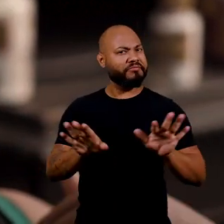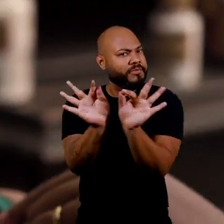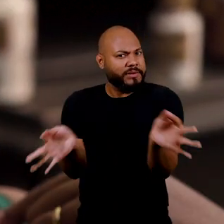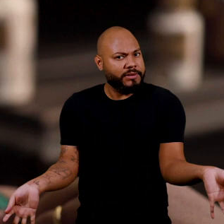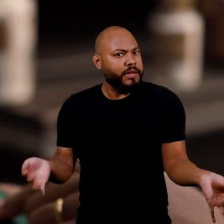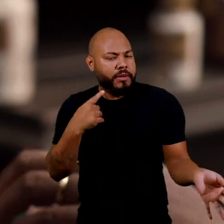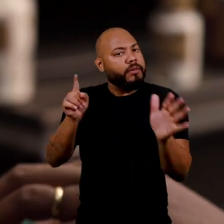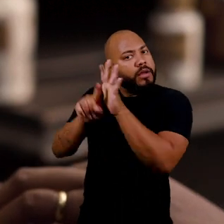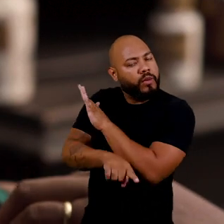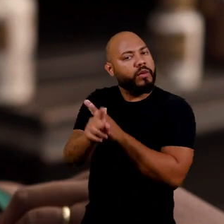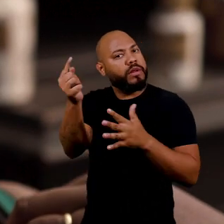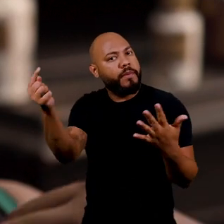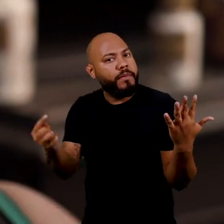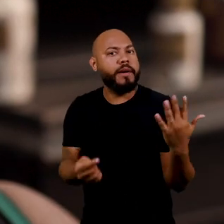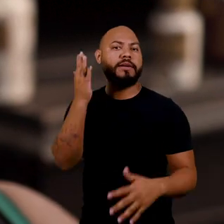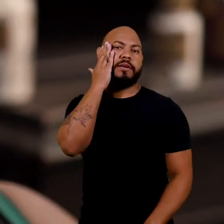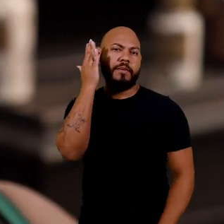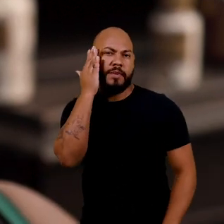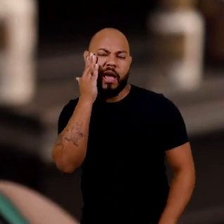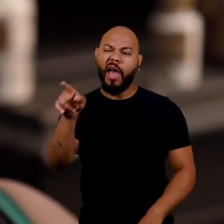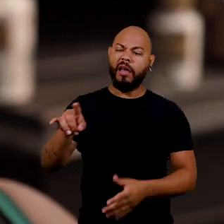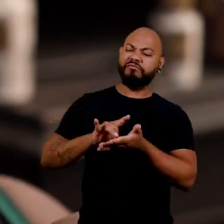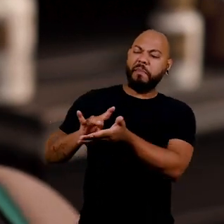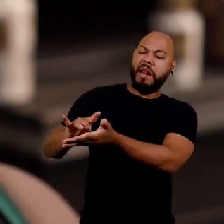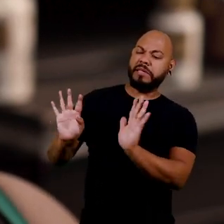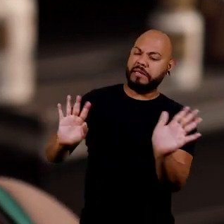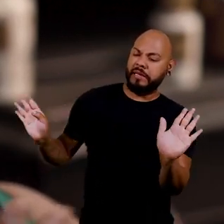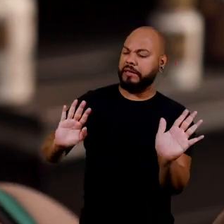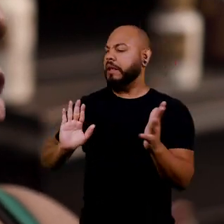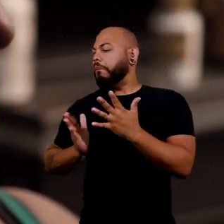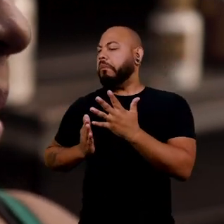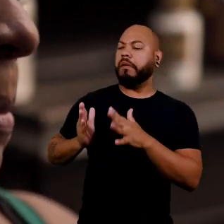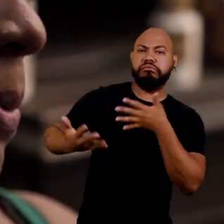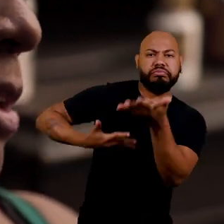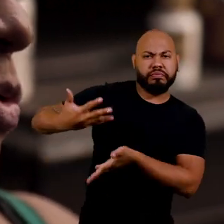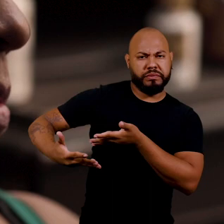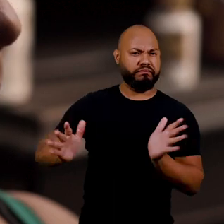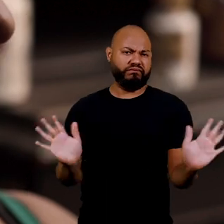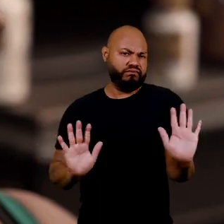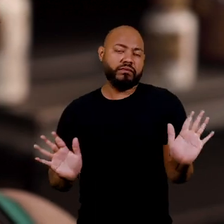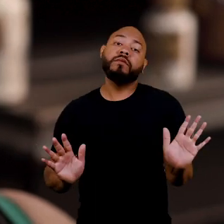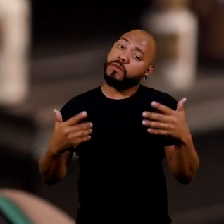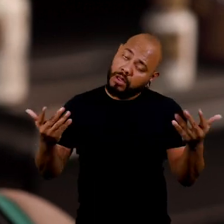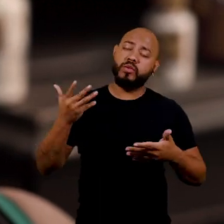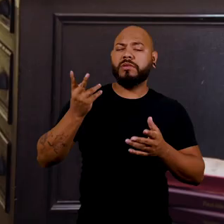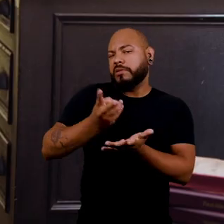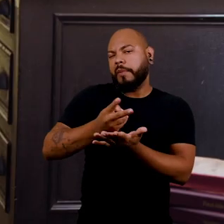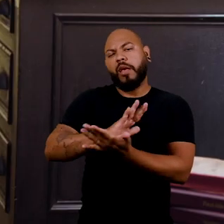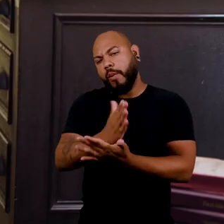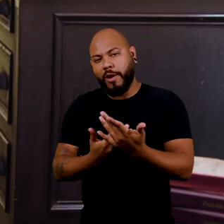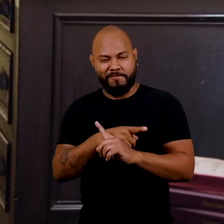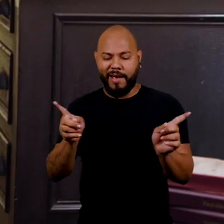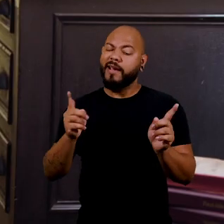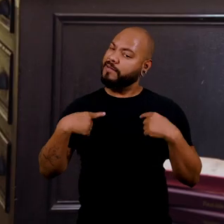você acha que não merece credibilidade, entendeu? Então essas coisas incomodam e a gente passa por isso o tempo inteiro. Mas